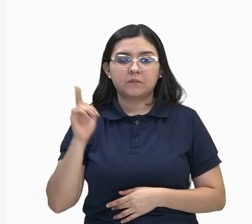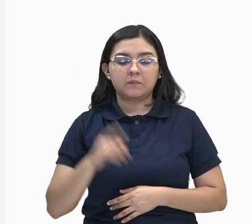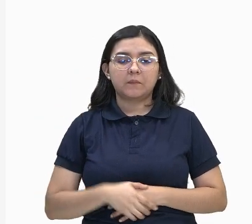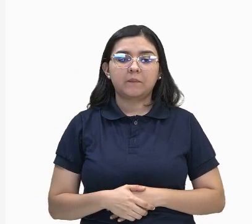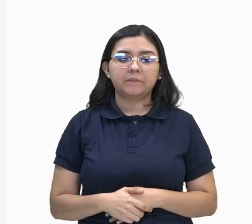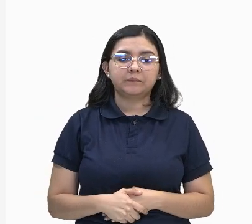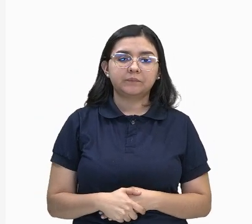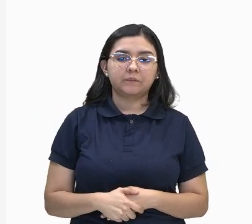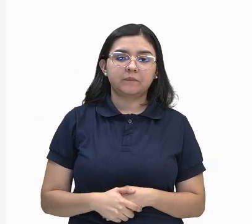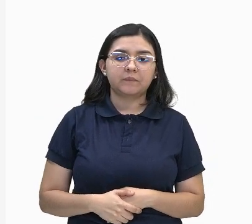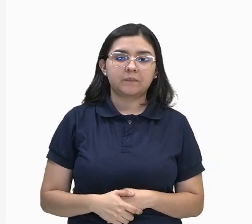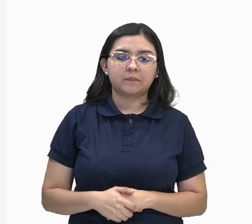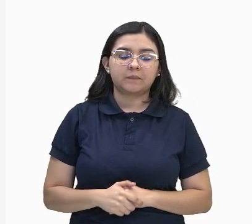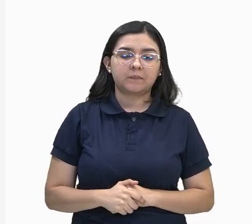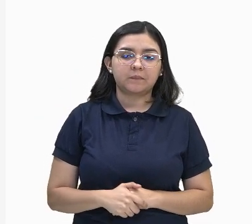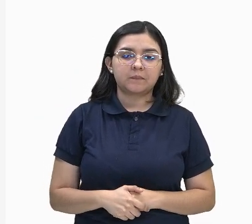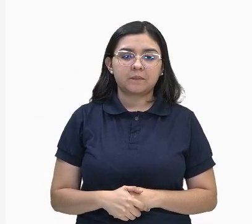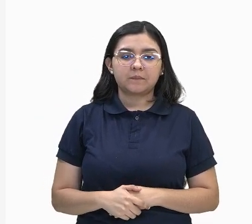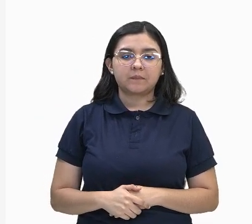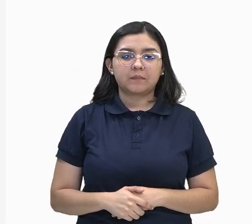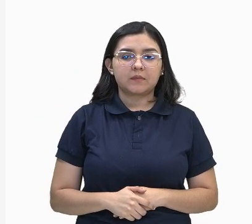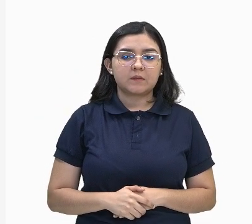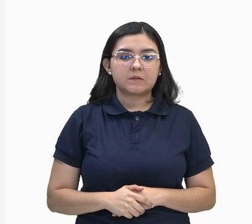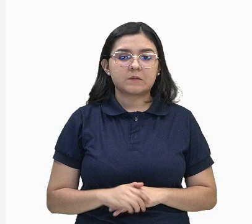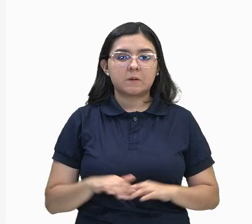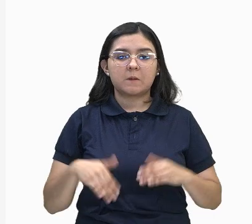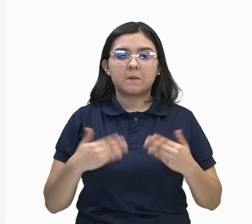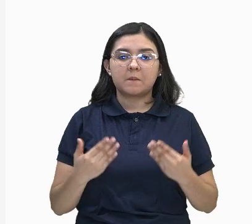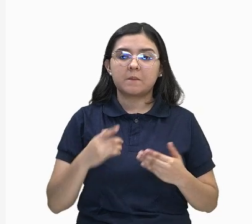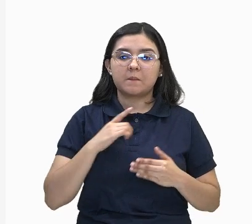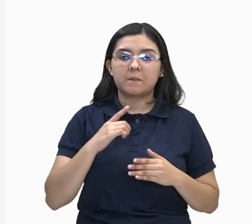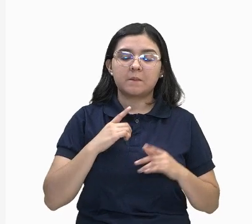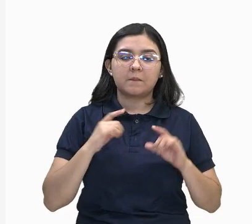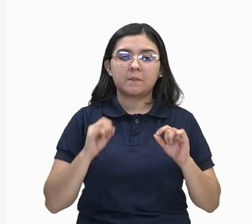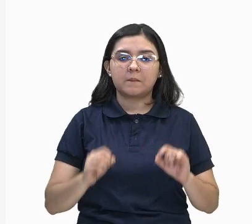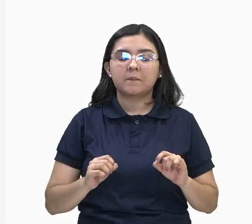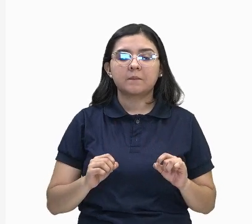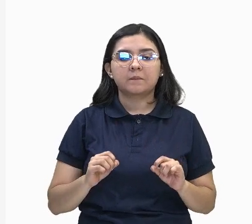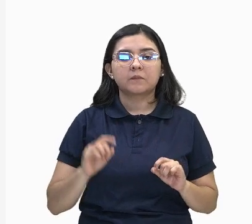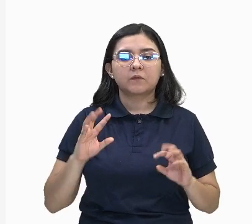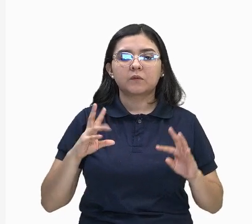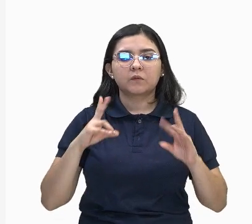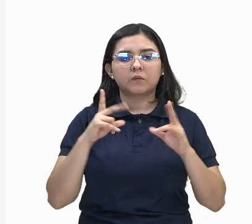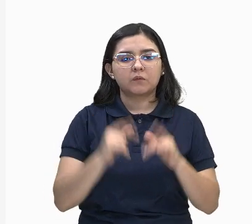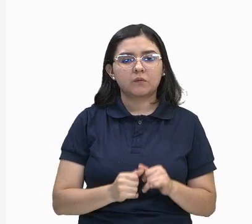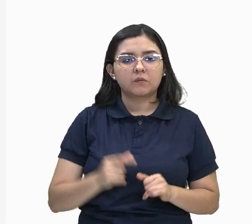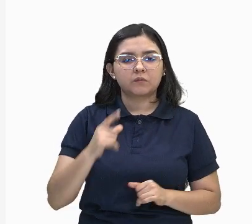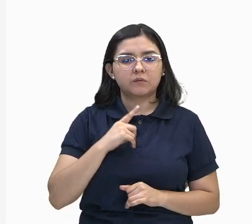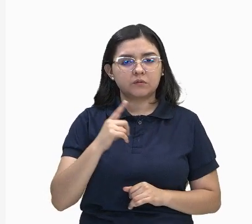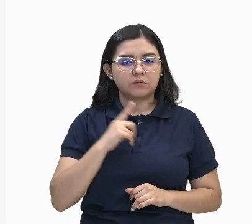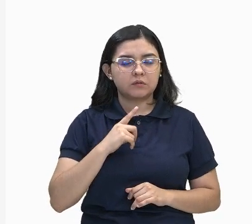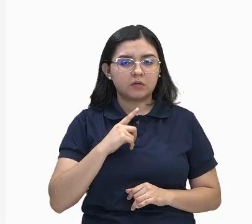das necessidades humanas. É por isso que aqui afirmamos que tudo que temos e possuímos vem de